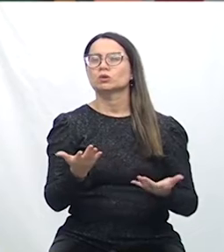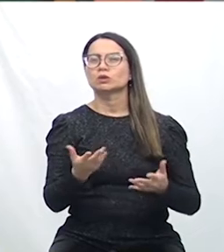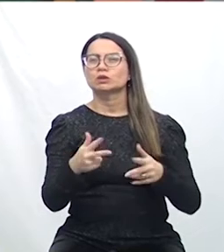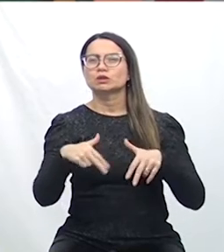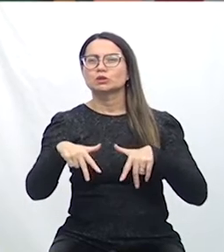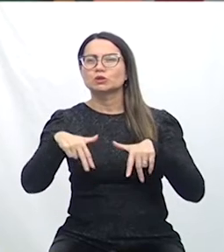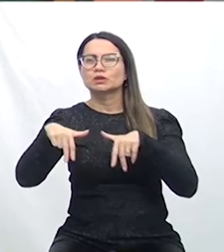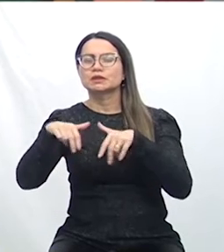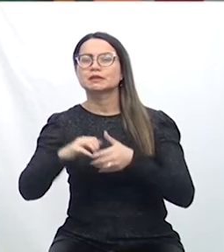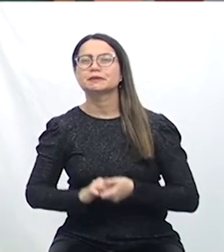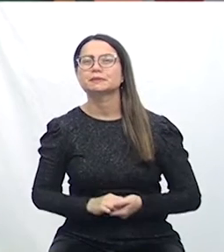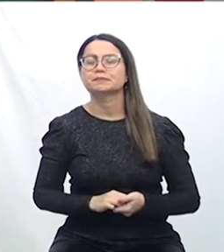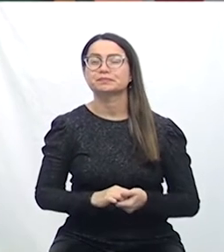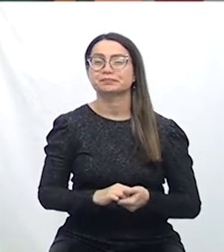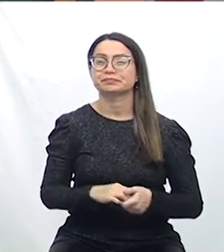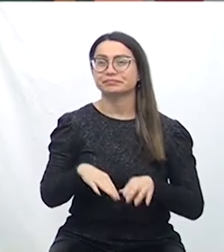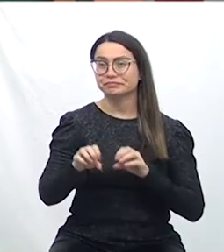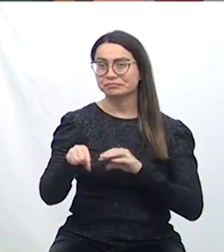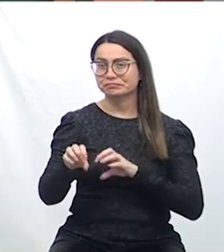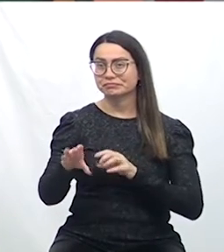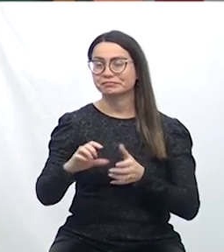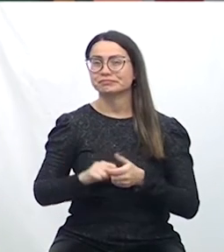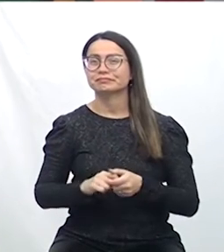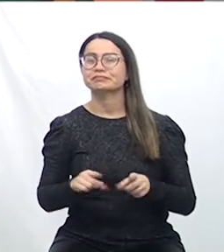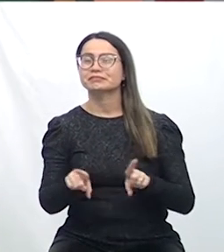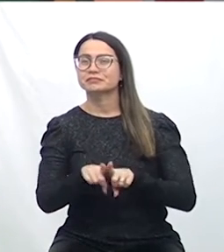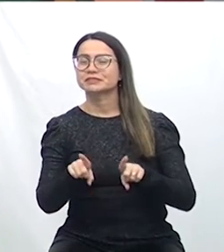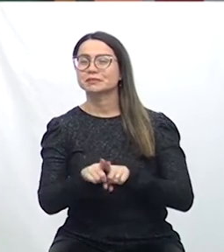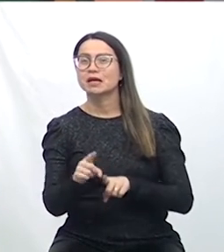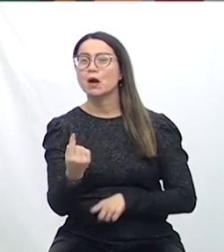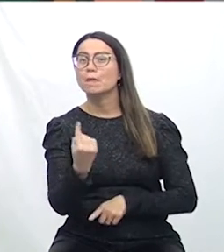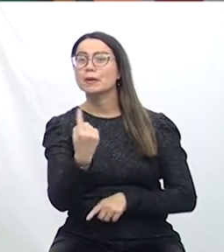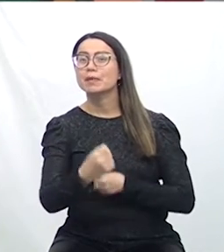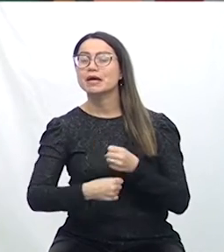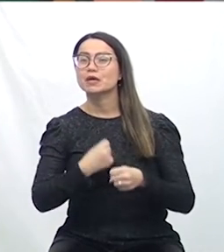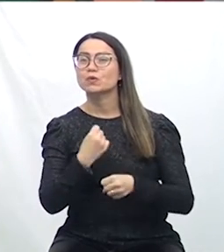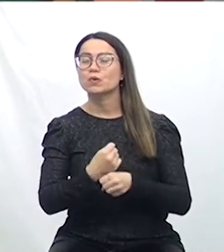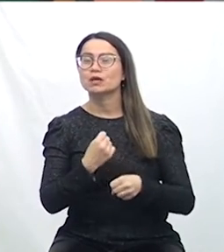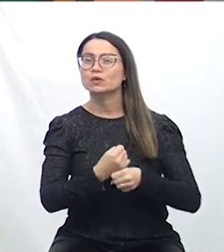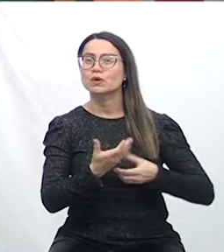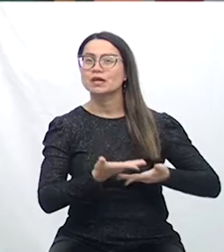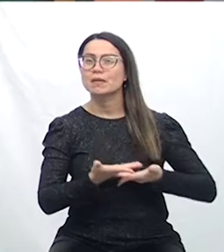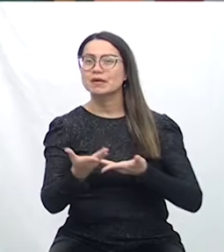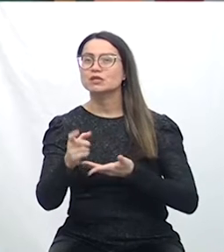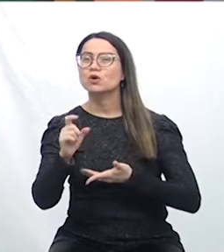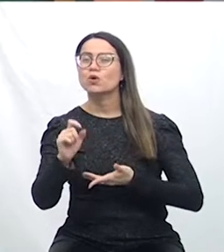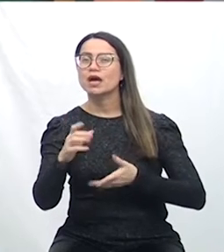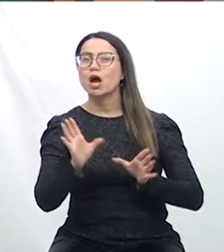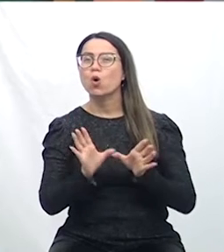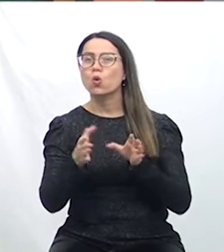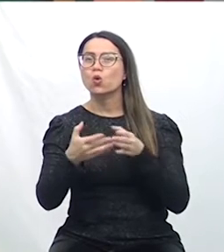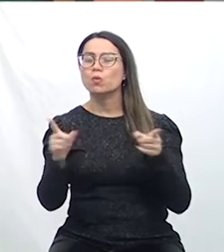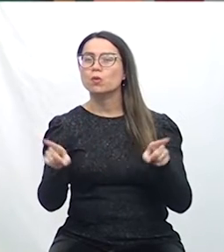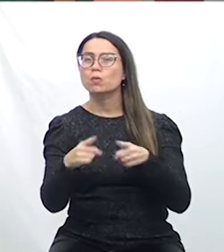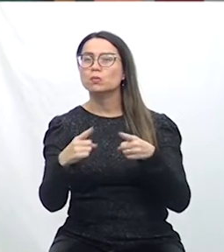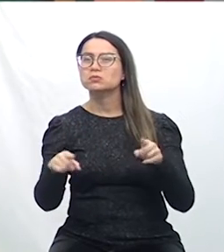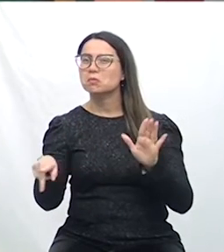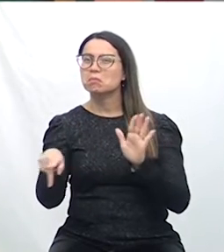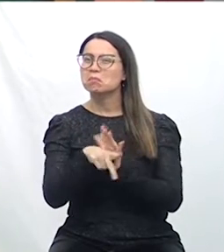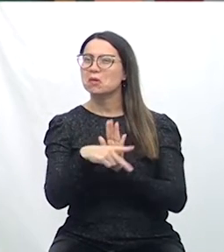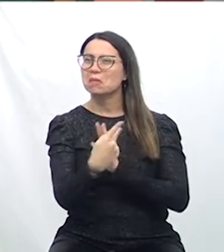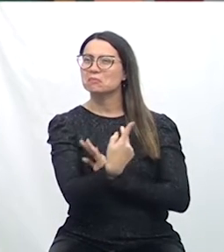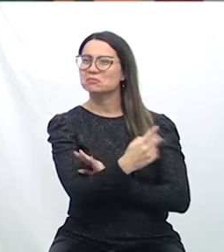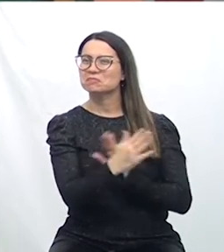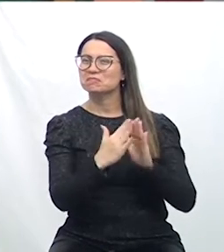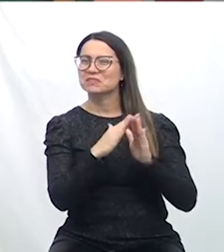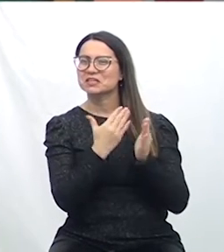da banda. Foi o primeiro ano que a escola apresentou uma banda própria. Inclusive, presidente, essa banda foi criada pela gente quando a senhora era secretária de Educação,